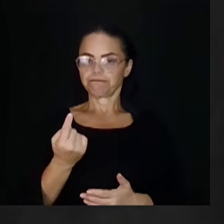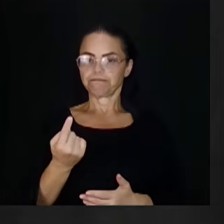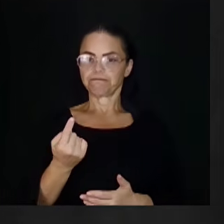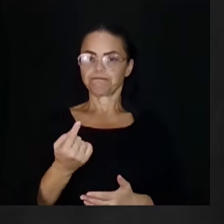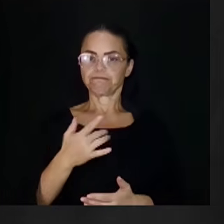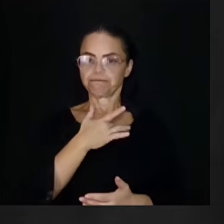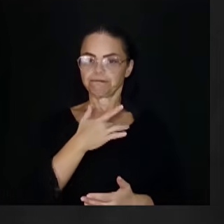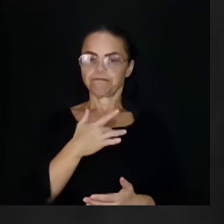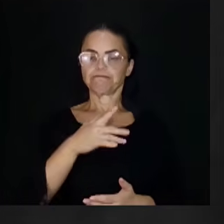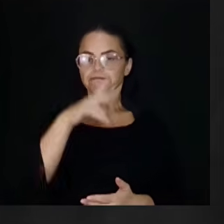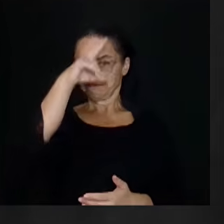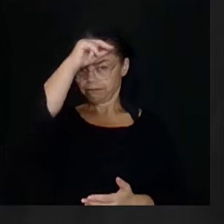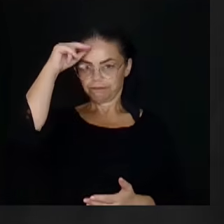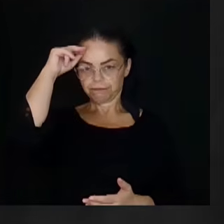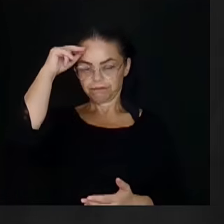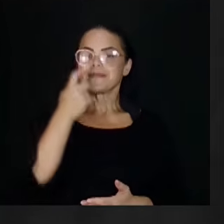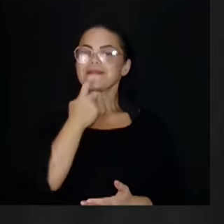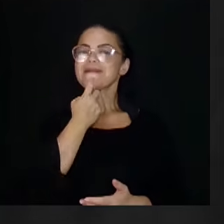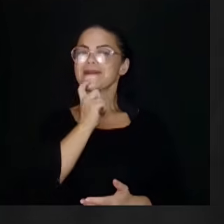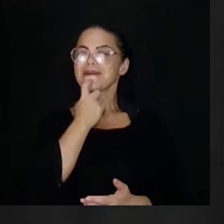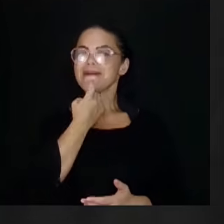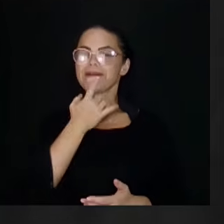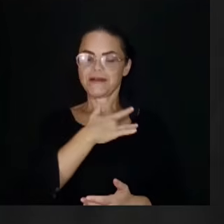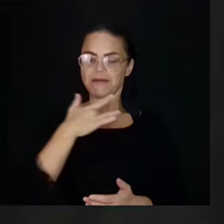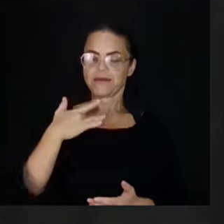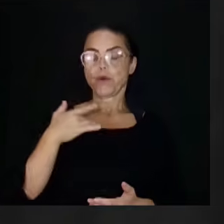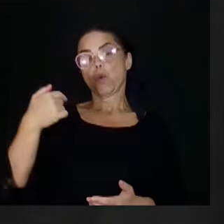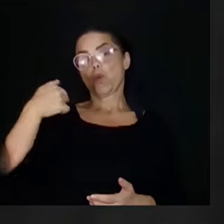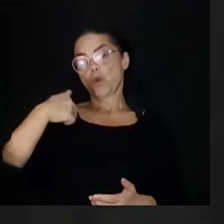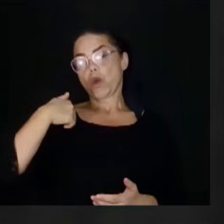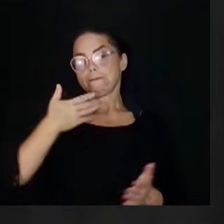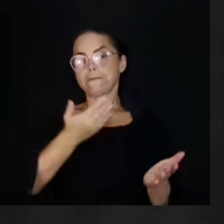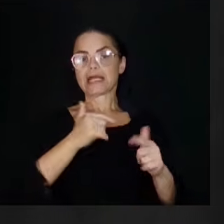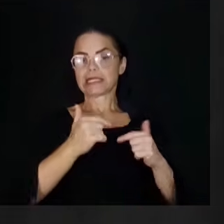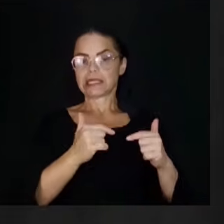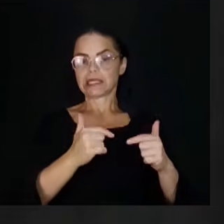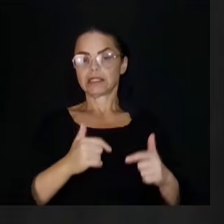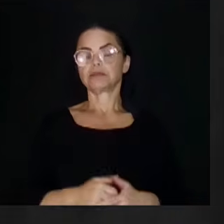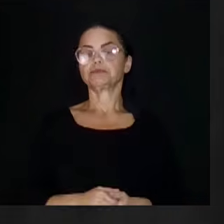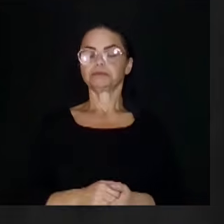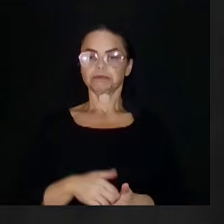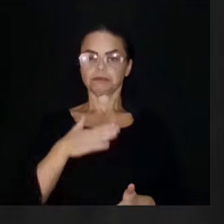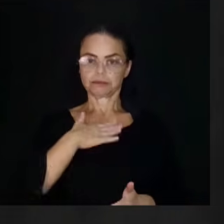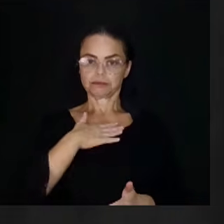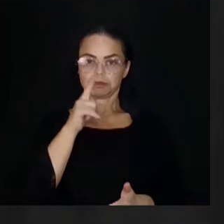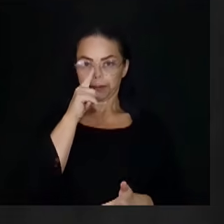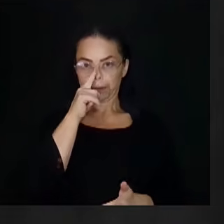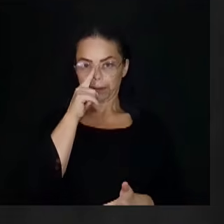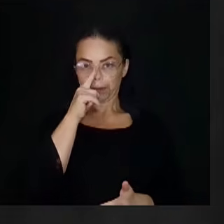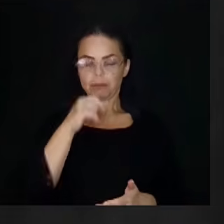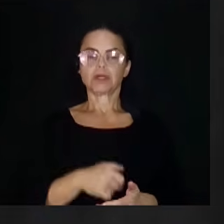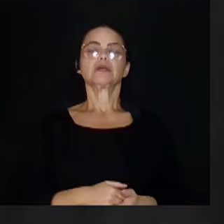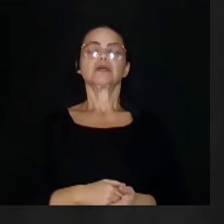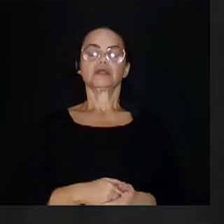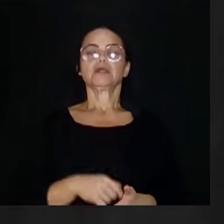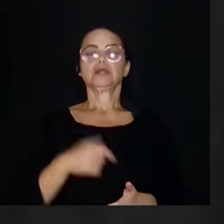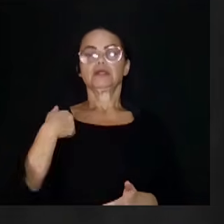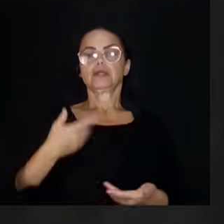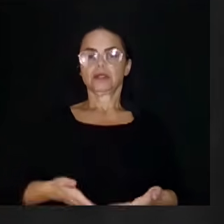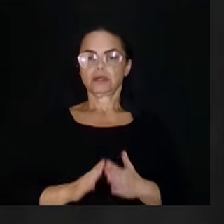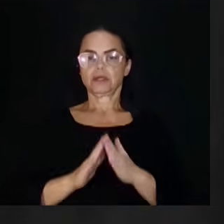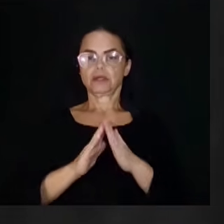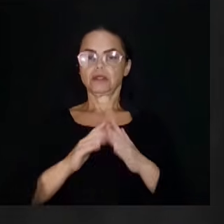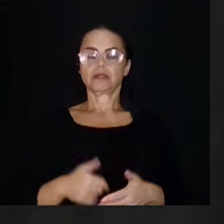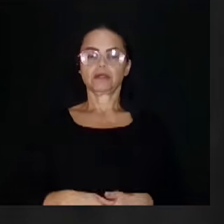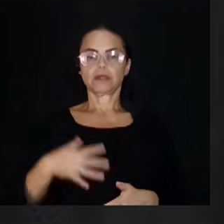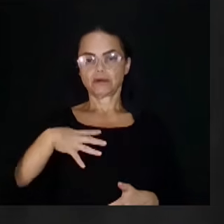de Campinas e para a saúde foi eu, né? Então, a minha mãe, quando eu nasci, como eu sou a filha mais nova, quando eu